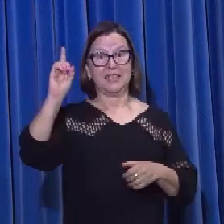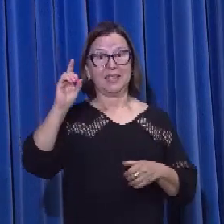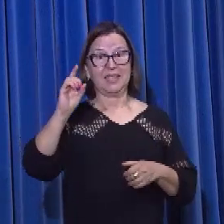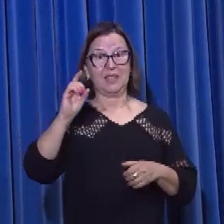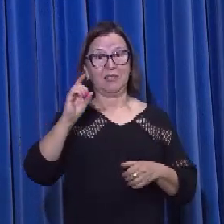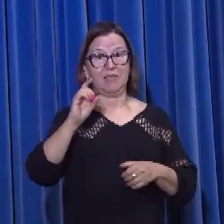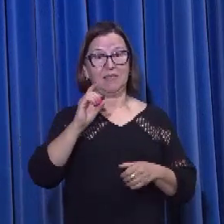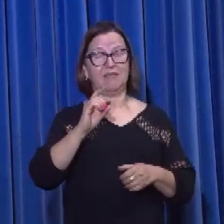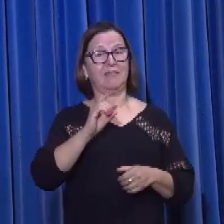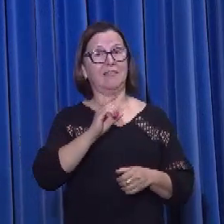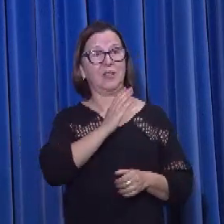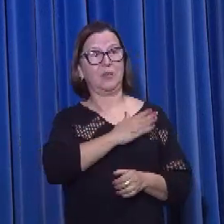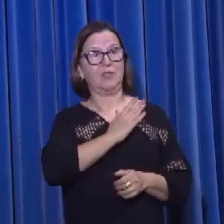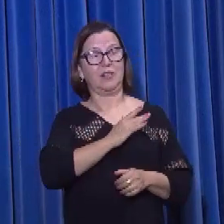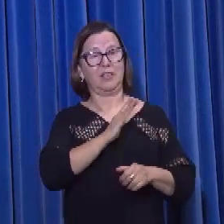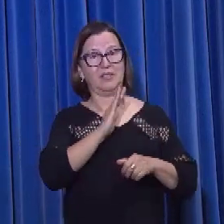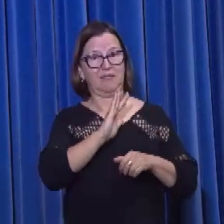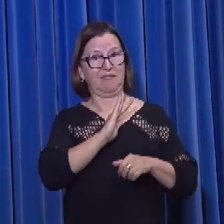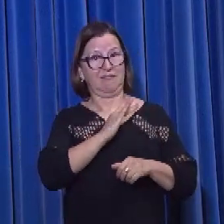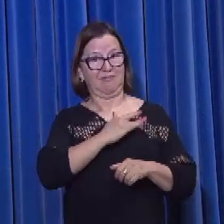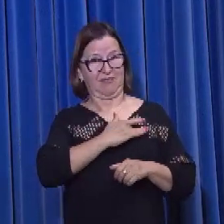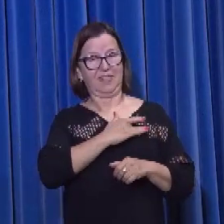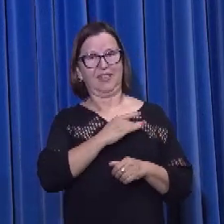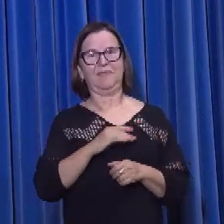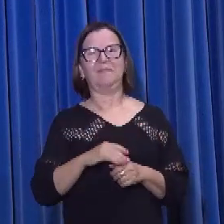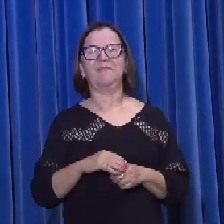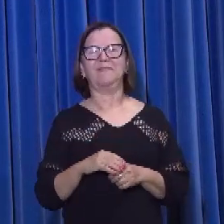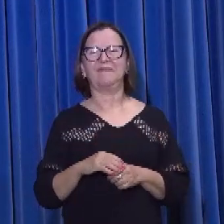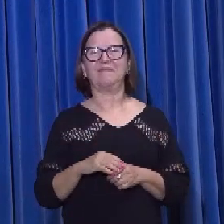Jesus disse, não é você que me escolheu, eu vos escolhi.